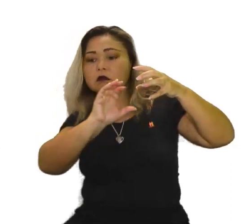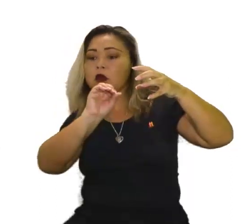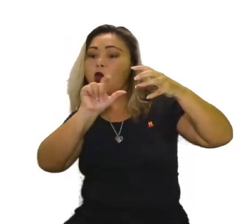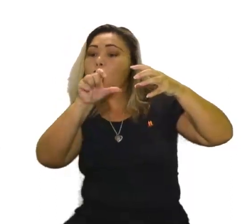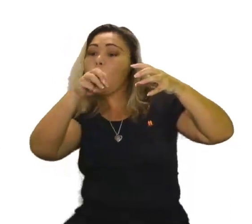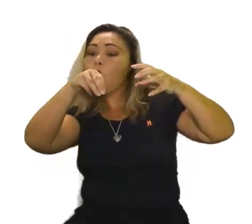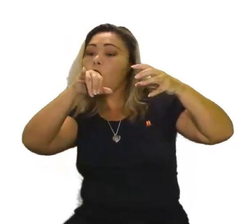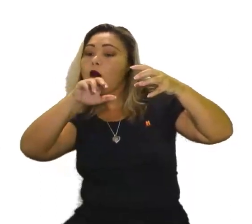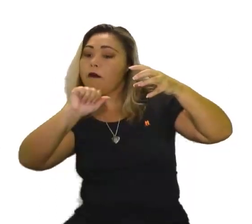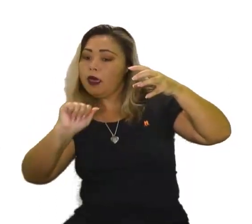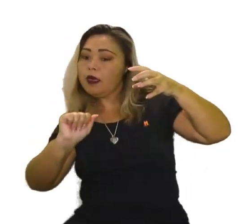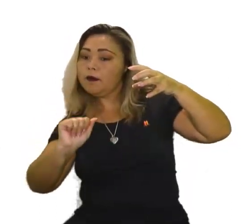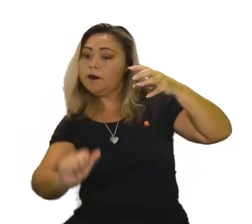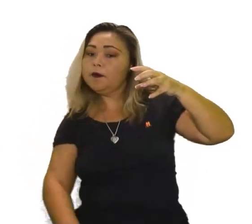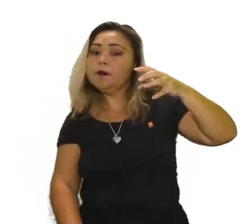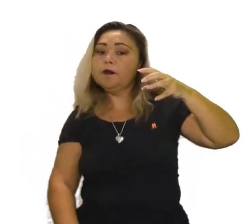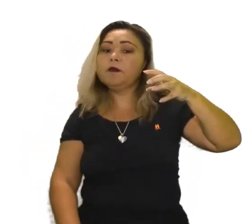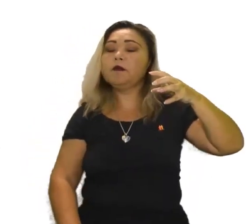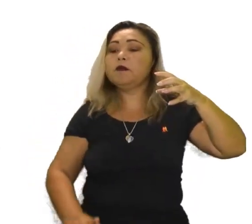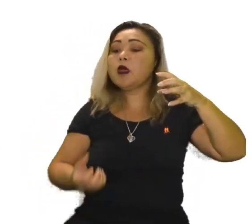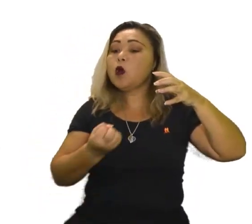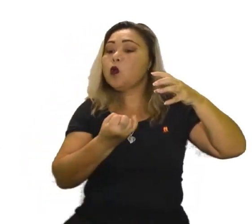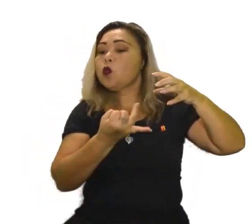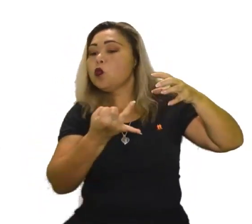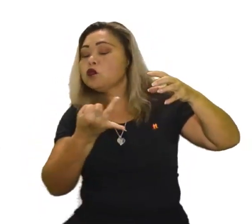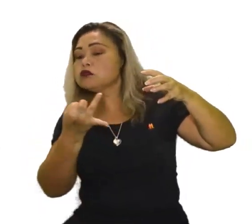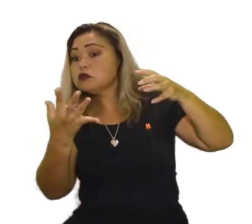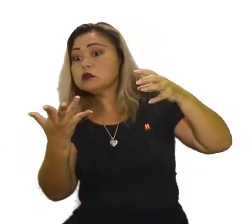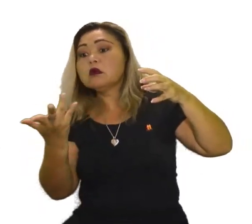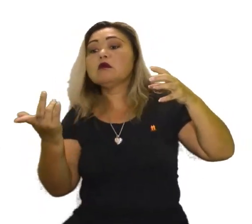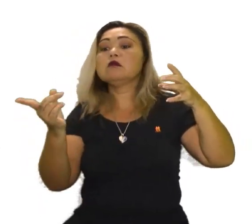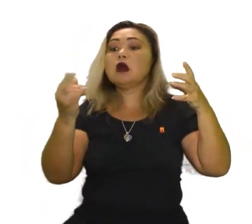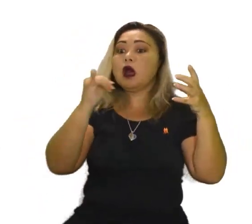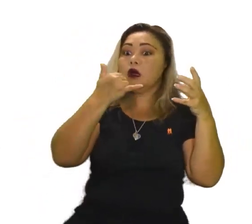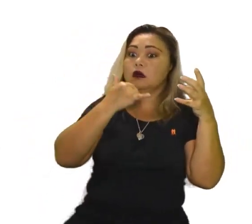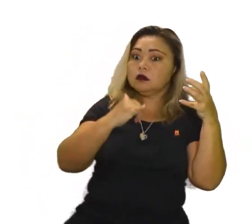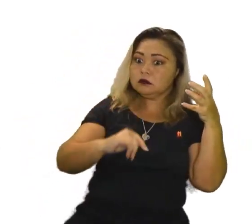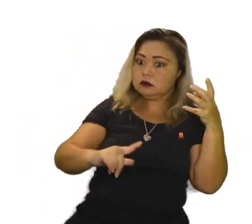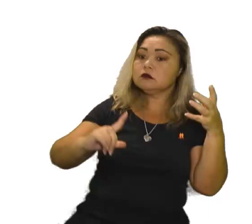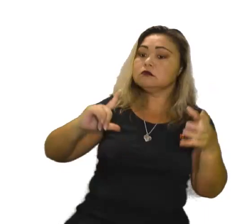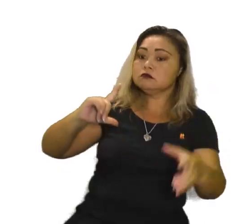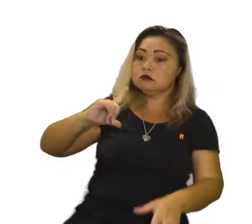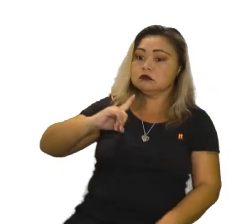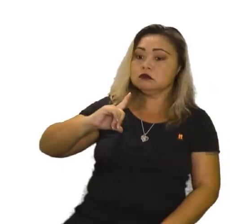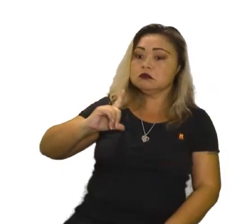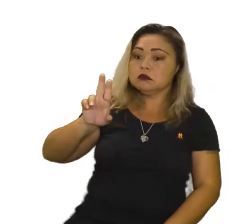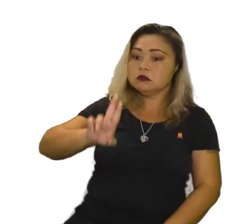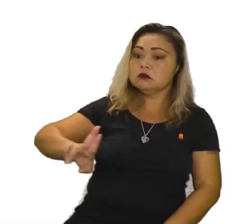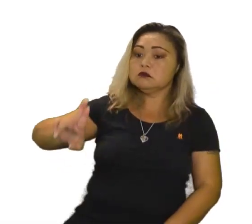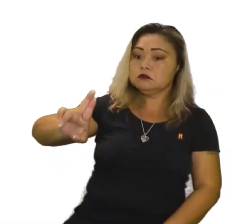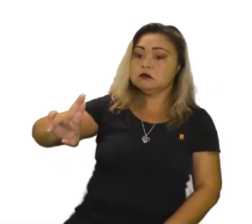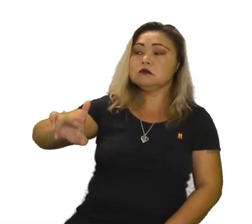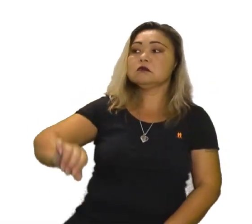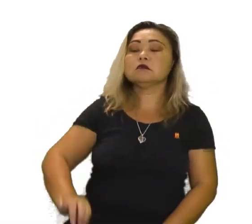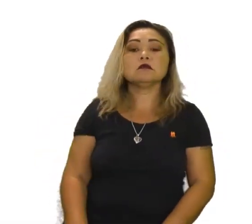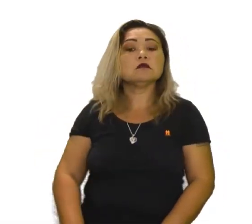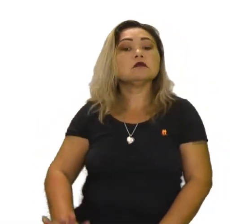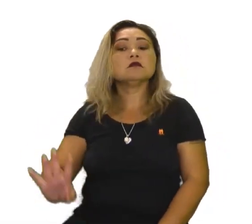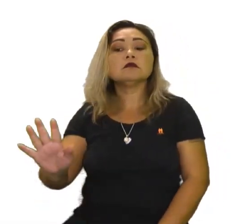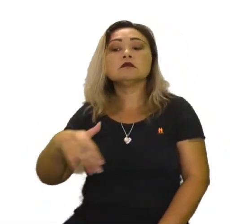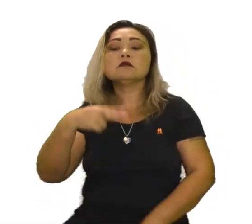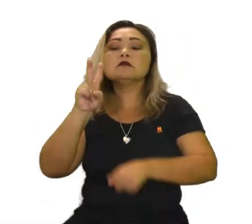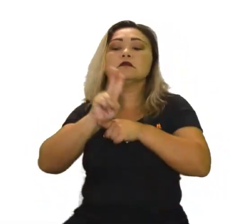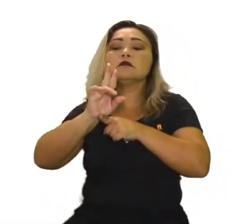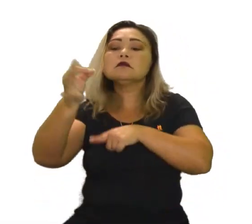colmeia, a quantidade de energia que é gasta. Criação das abelhas. De forma